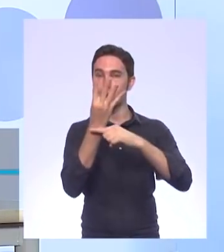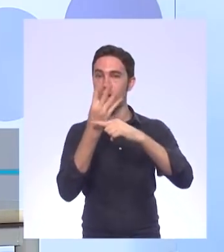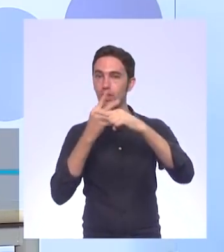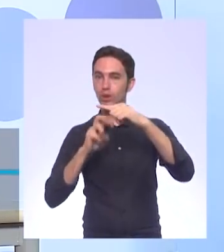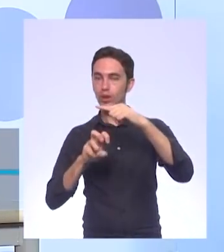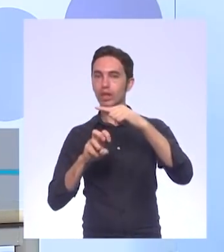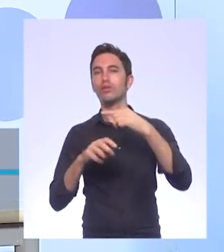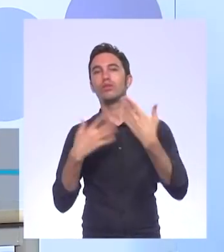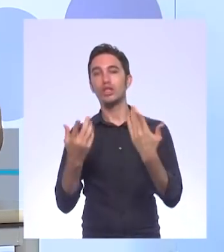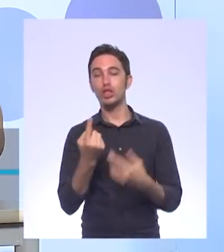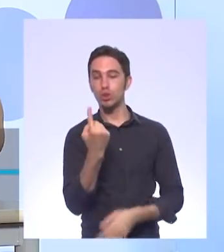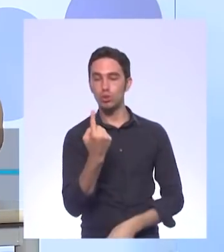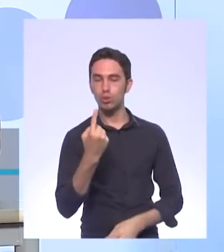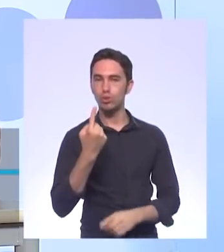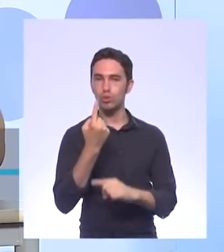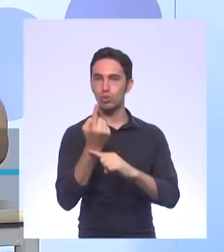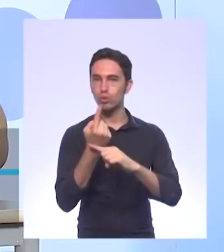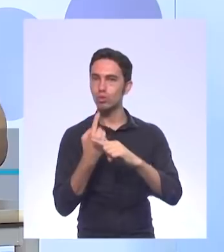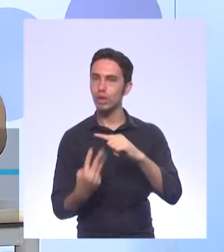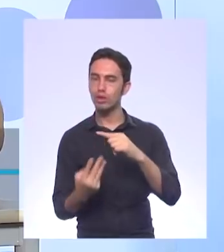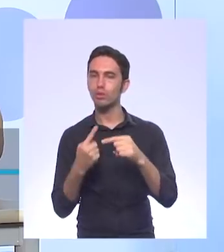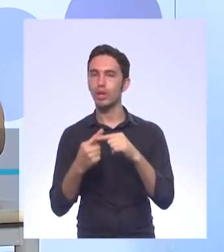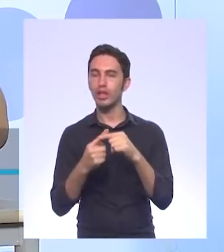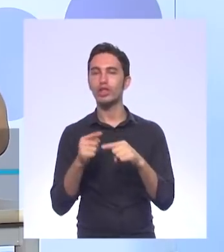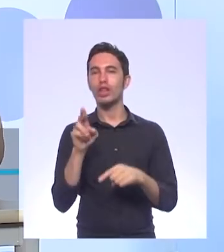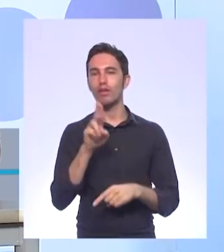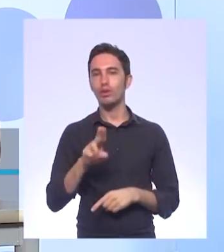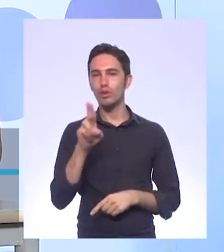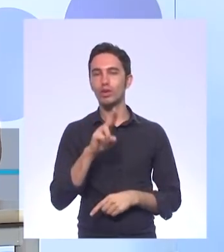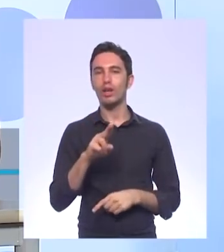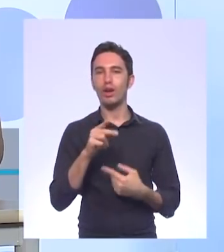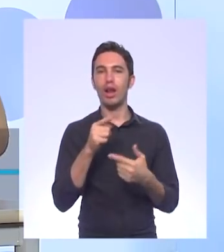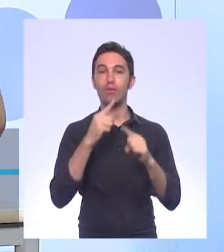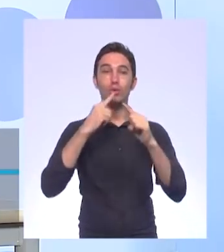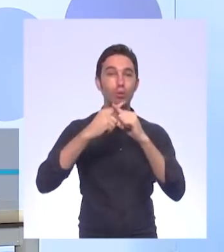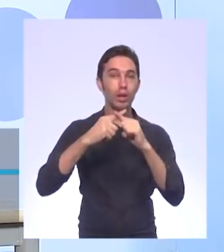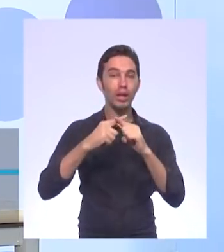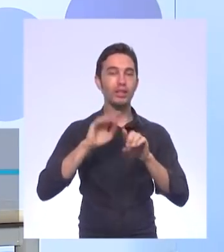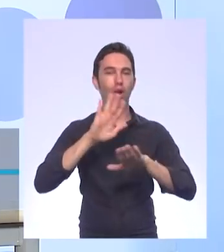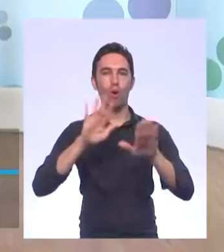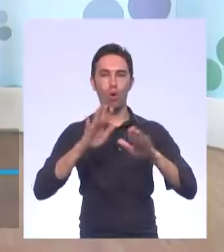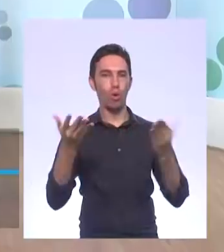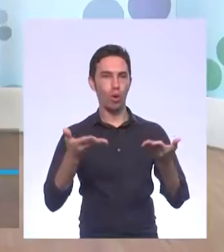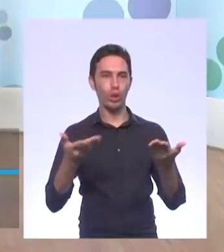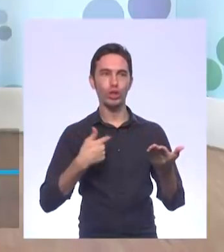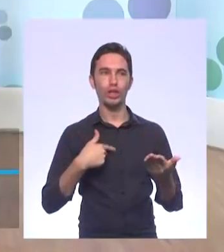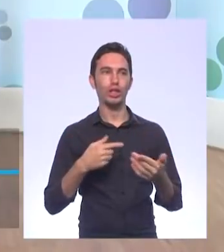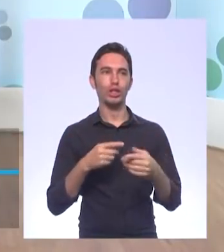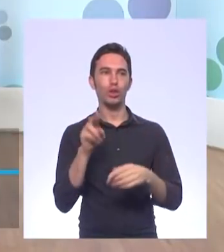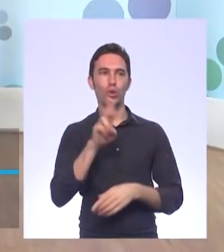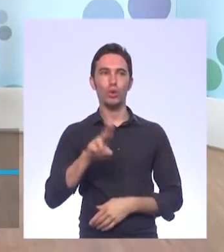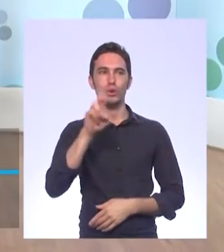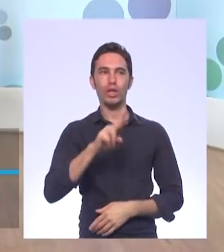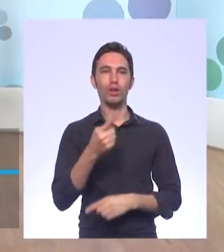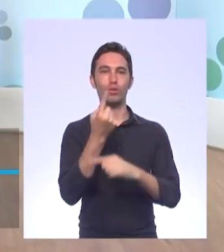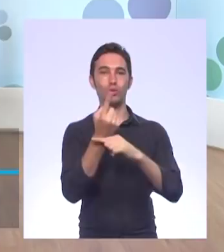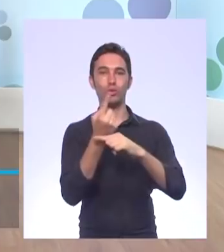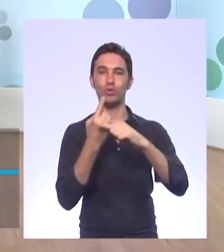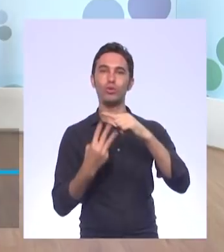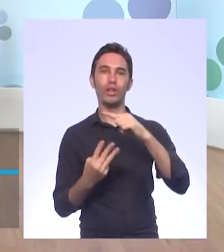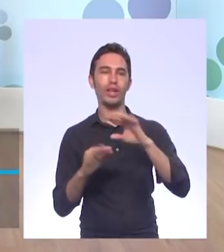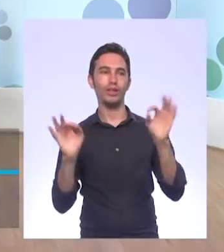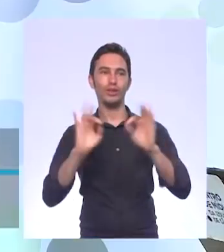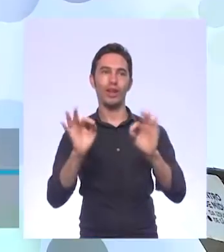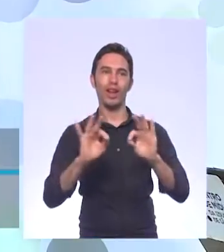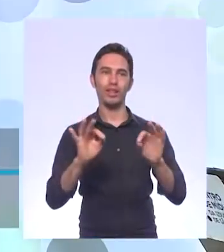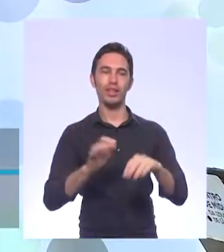e um terço porque nós estavamos trabalhando com a multiplicação e entre essas frações tá bom hoje a gente não vai usar um texto né viver na hora